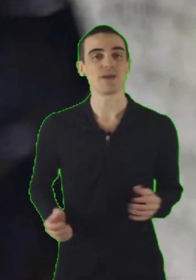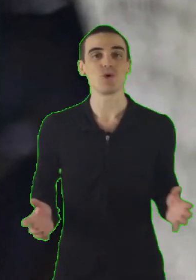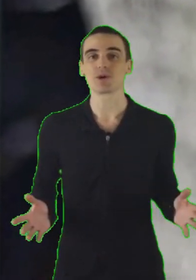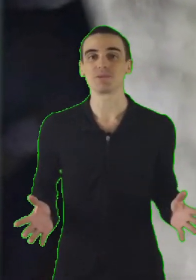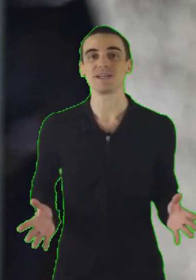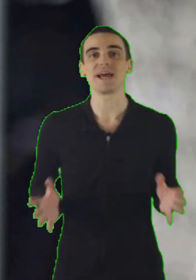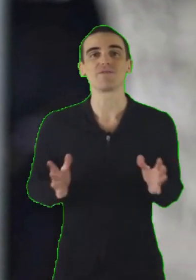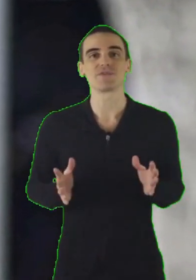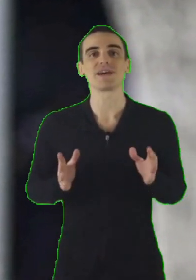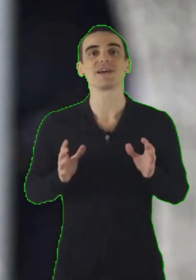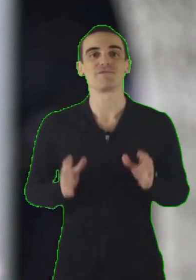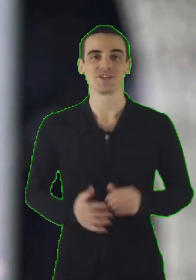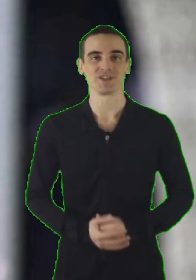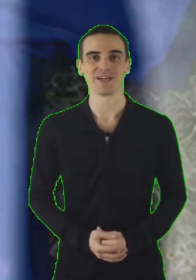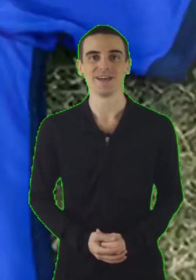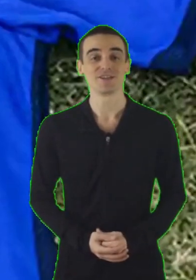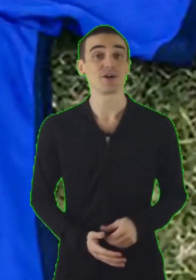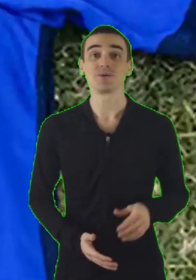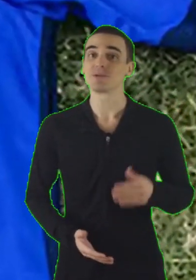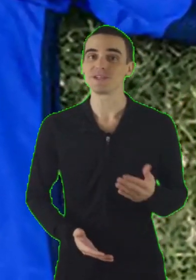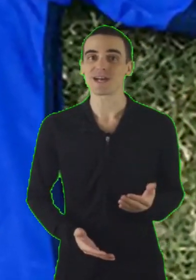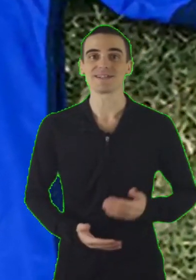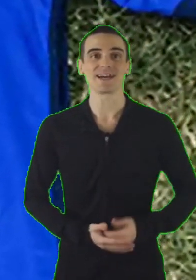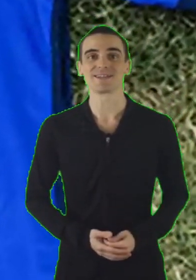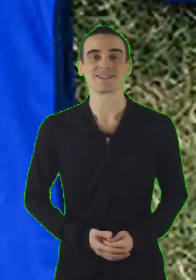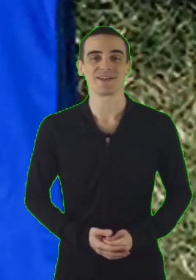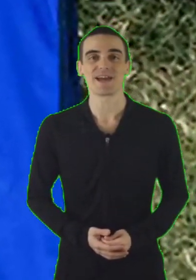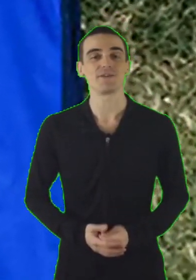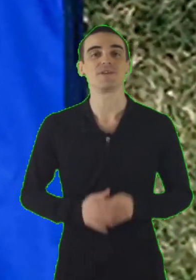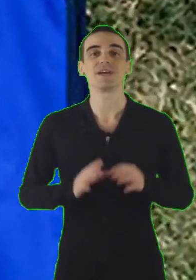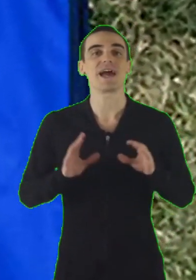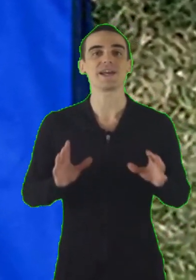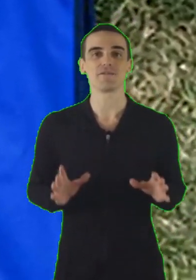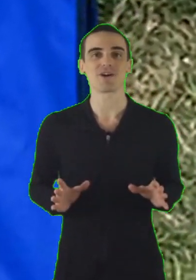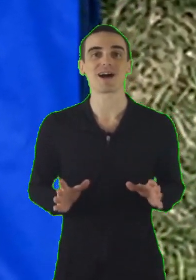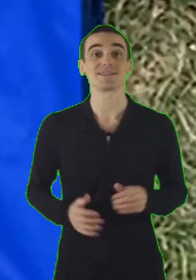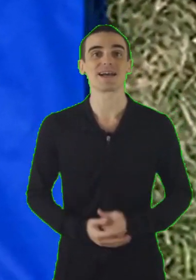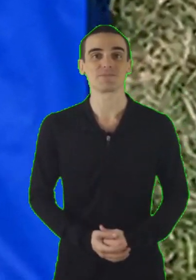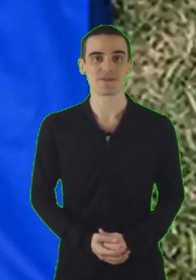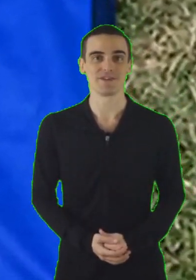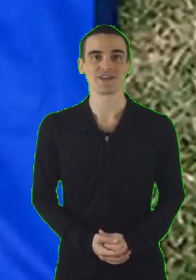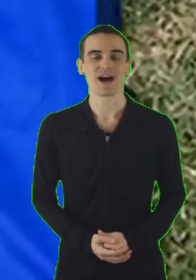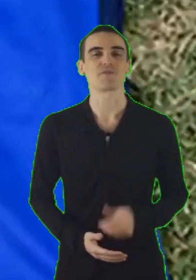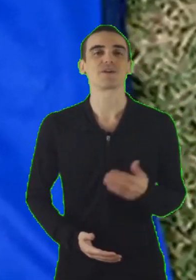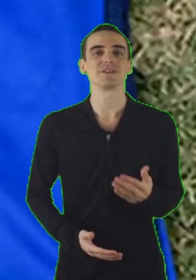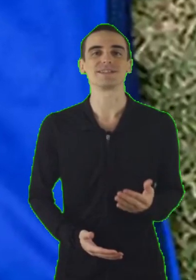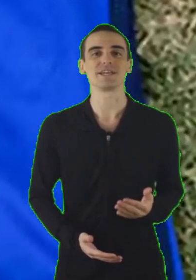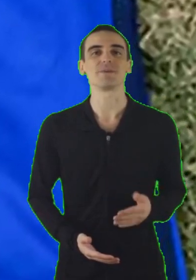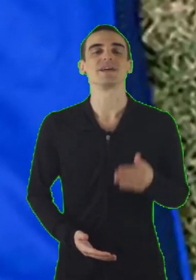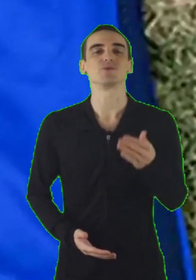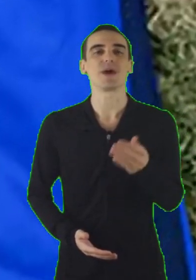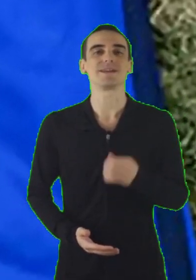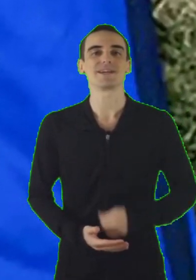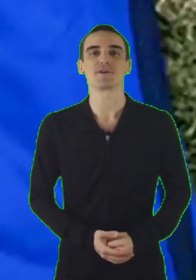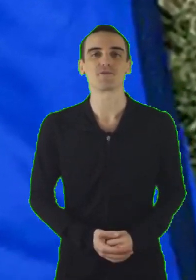importante ressaltar que o processo está vindo com vitórias. Para não perder as últimas notícias do Cruzeiro em primeira mão, é muito importante que você deixe seu